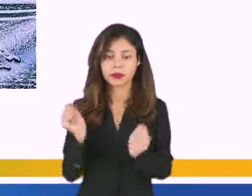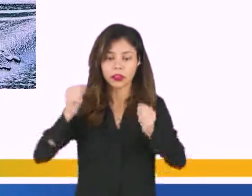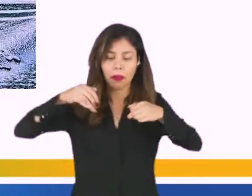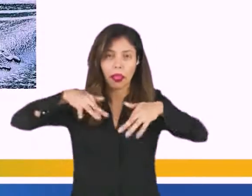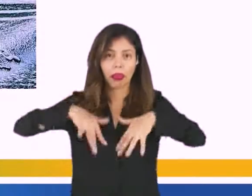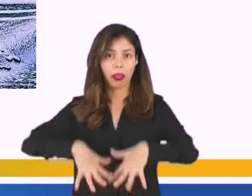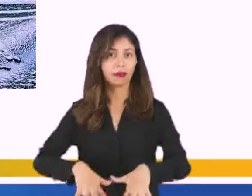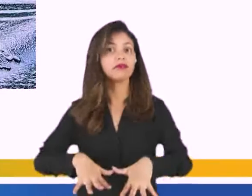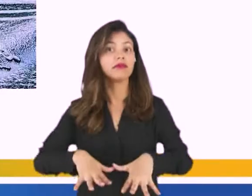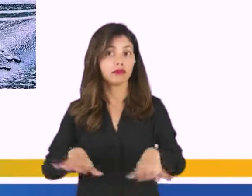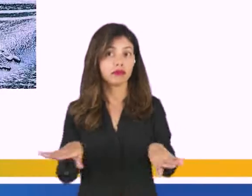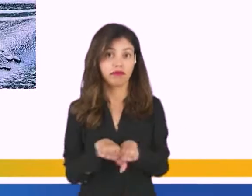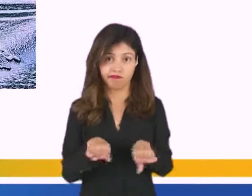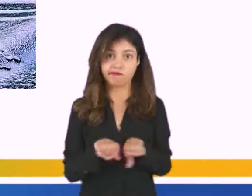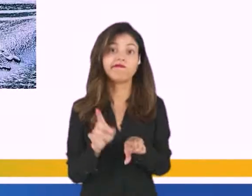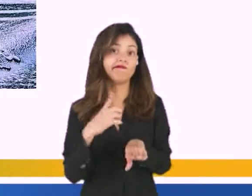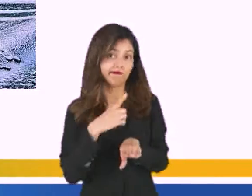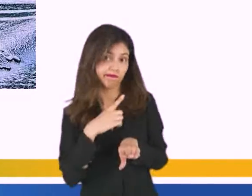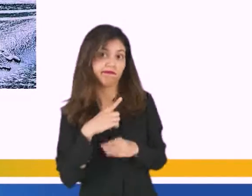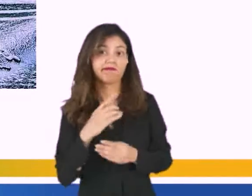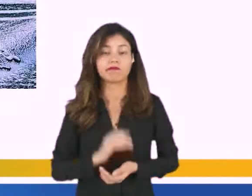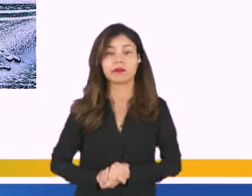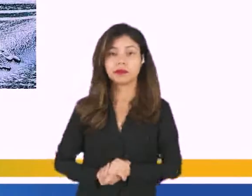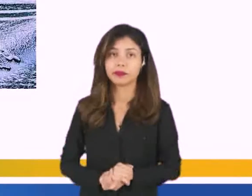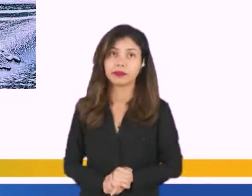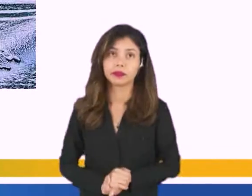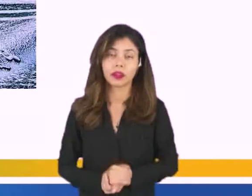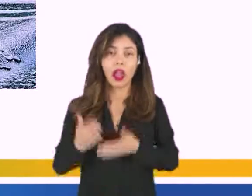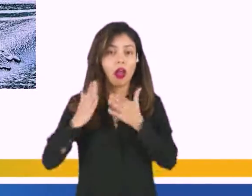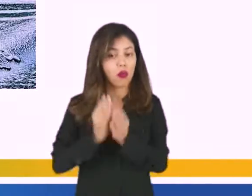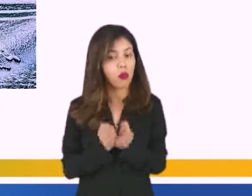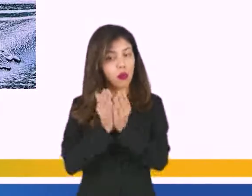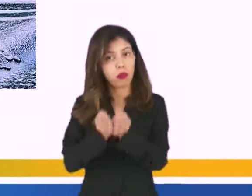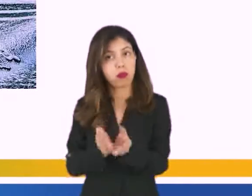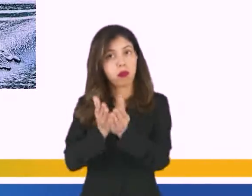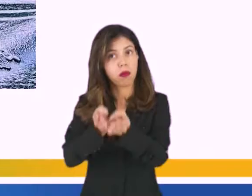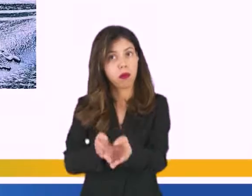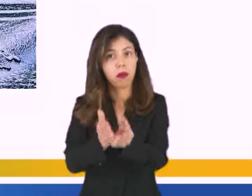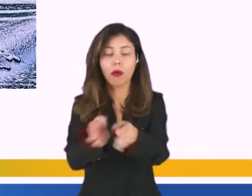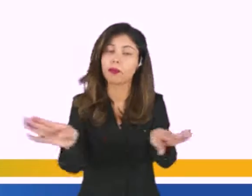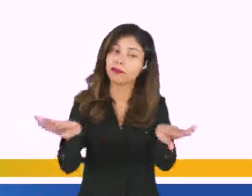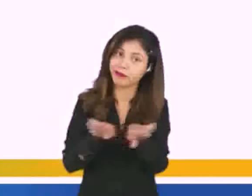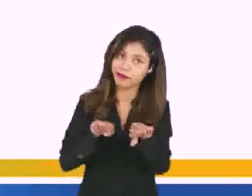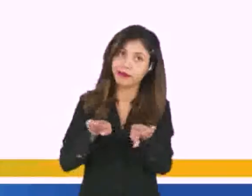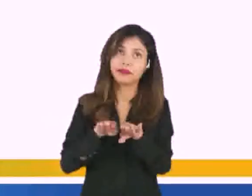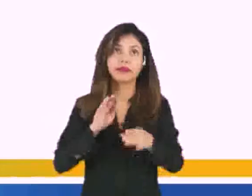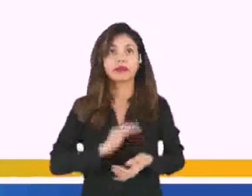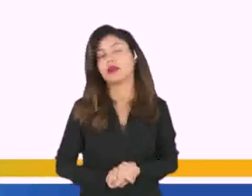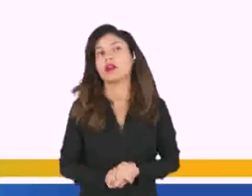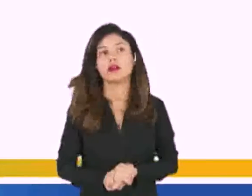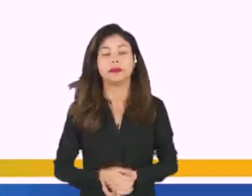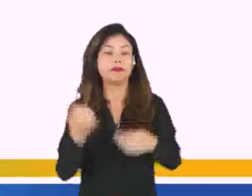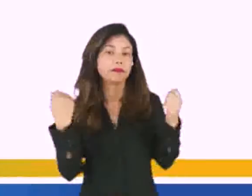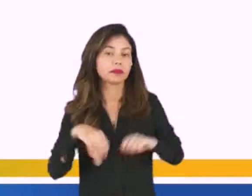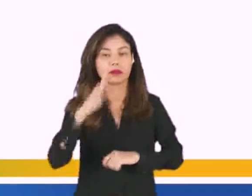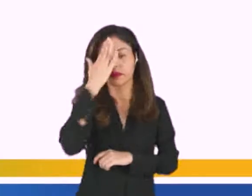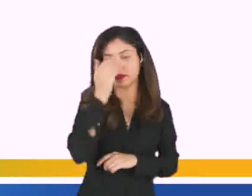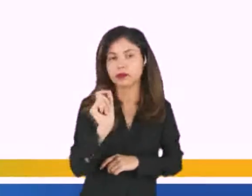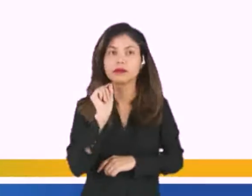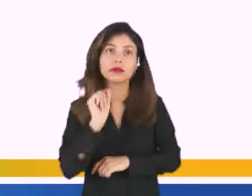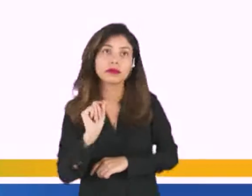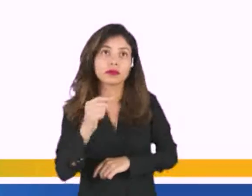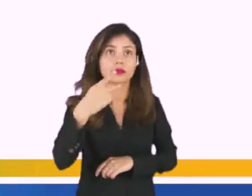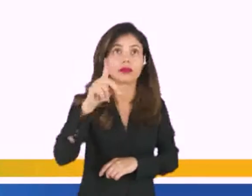despejado petróleo através de navios, né, mercantes. E nós precisamos saber o que